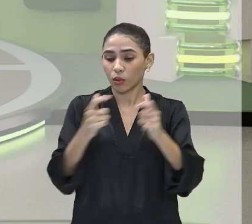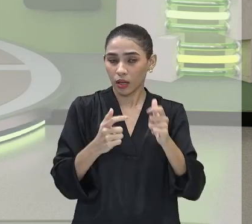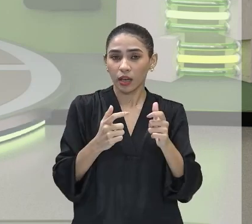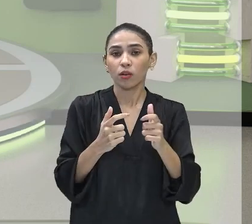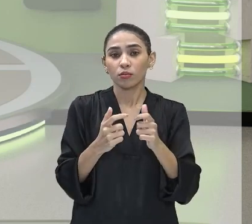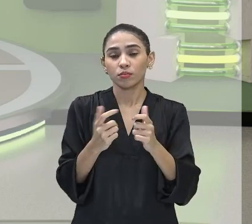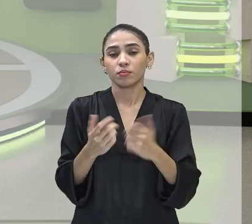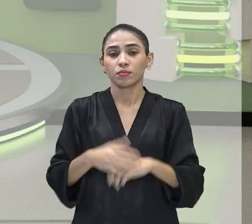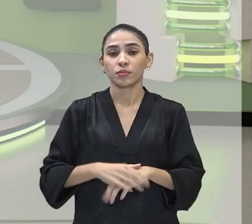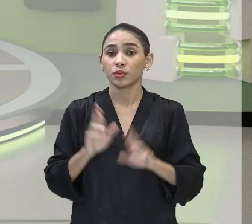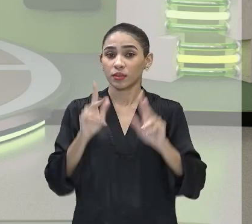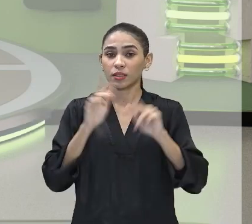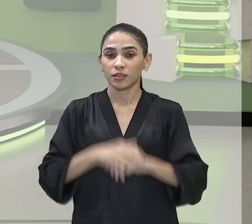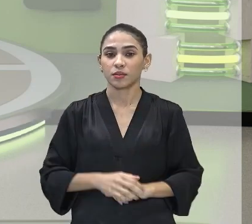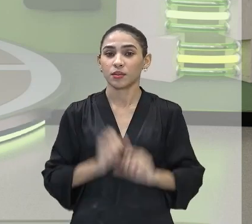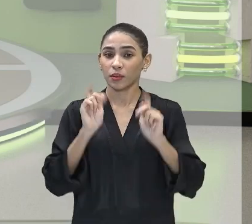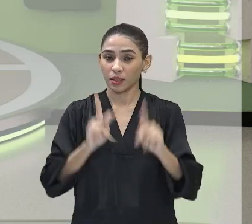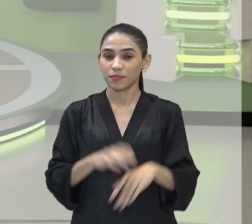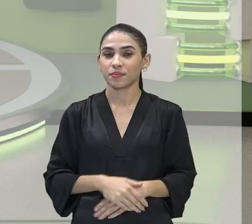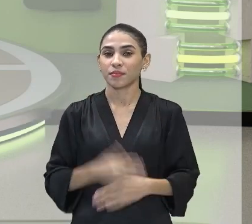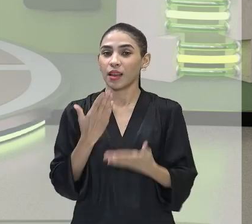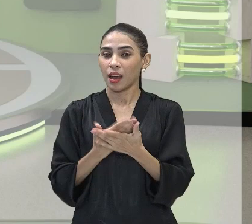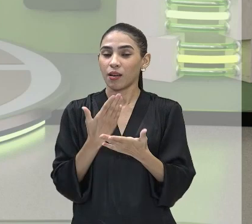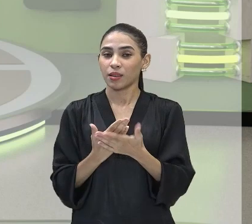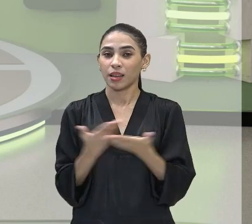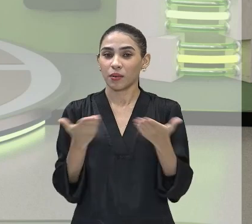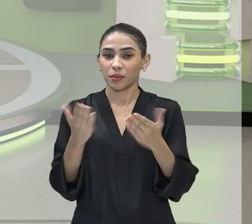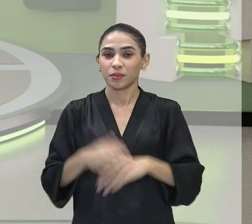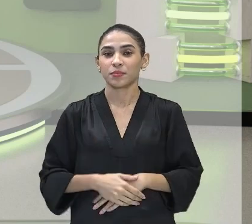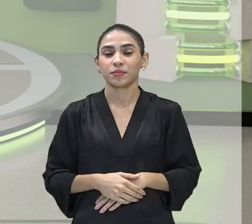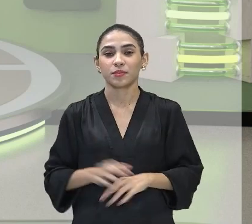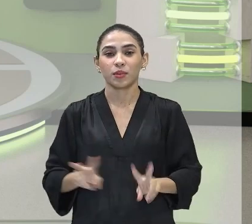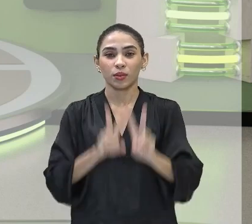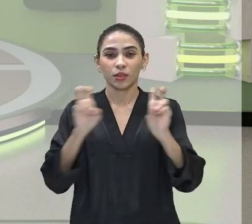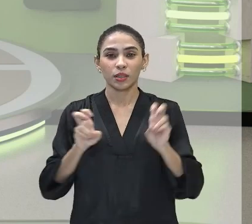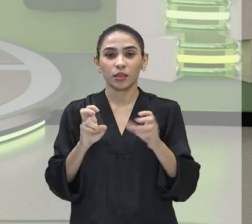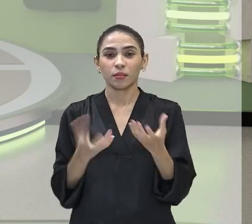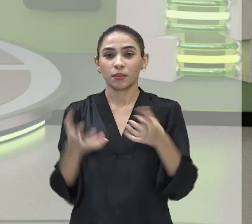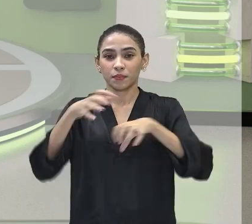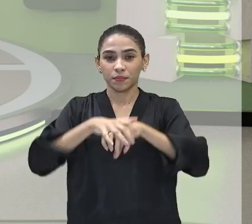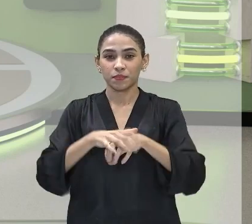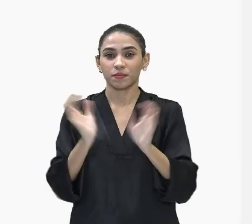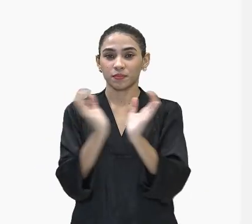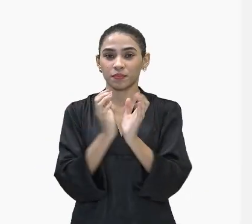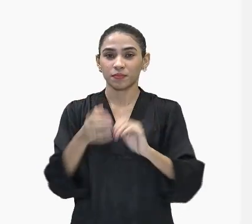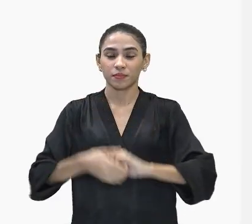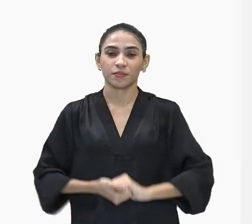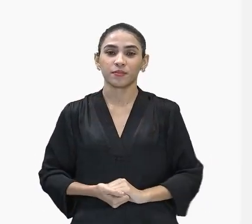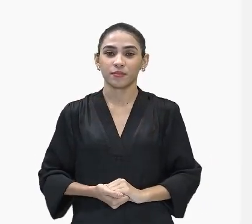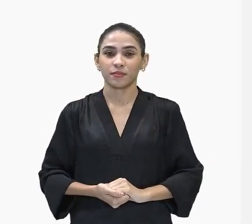esses Tá bom então essa foi a nossa aula sobre o reino monera